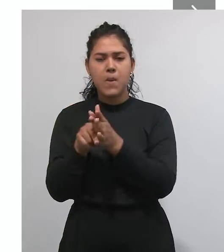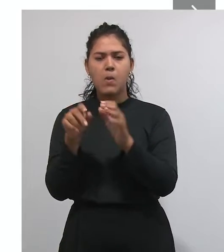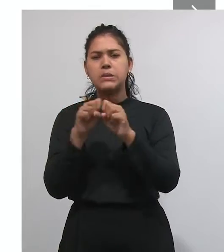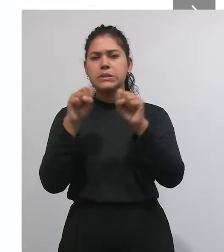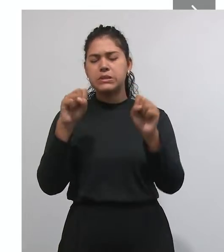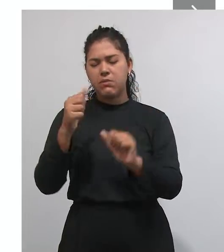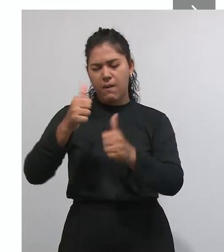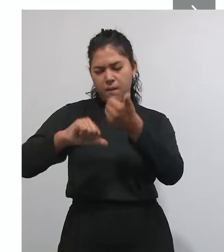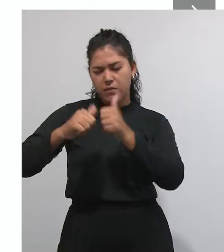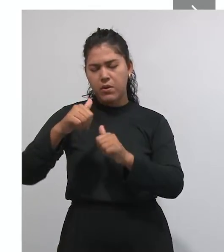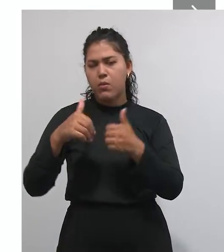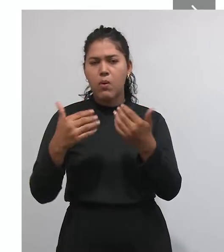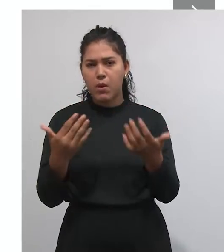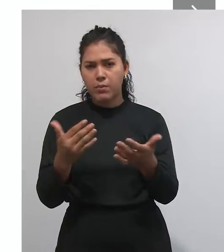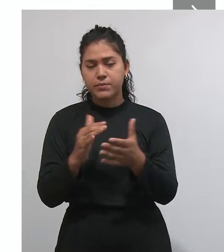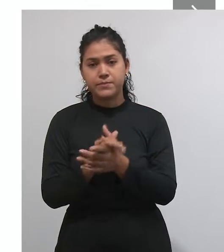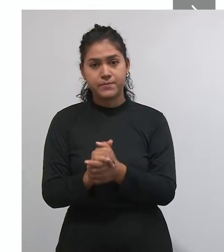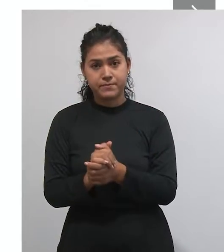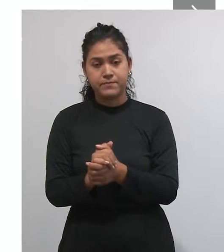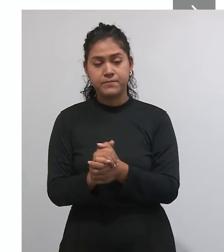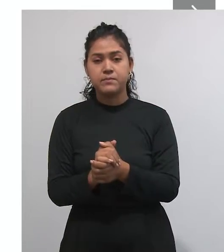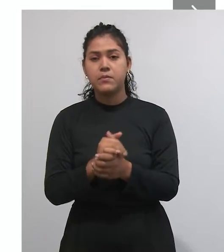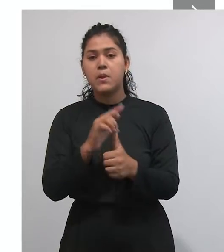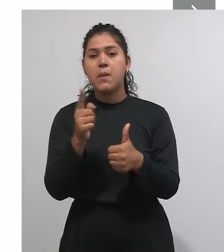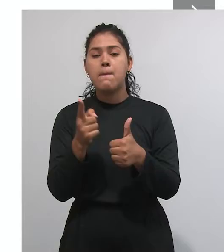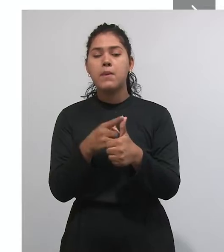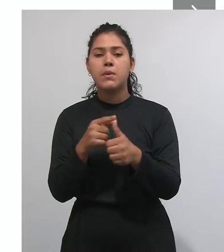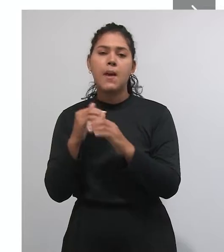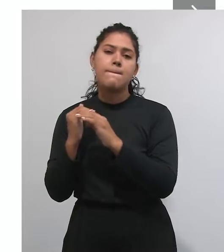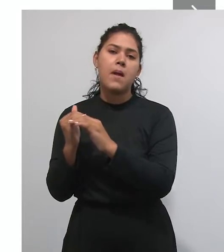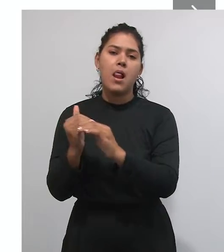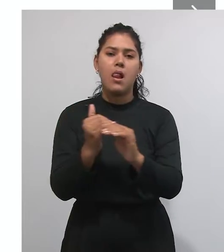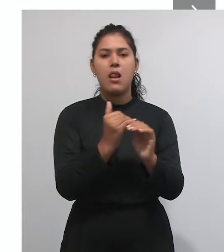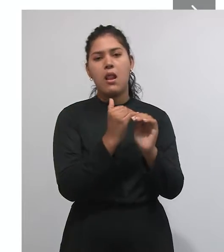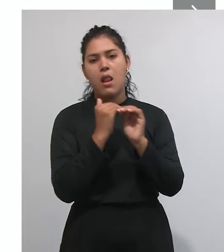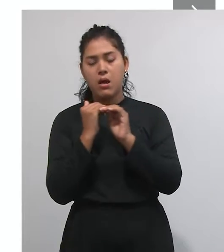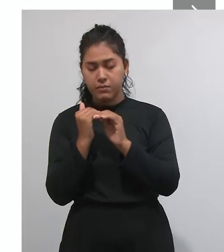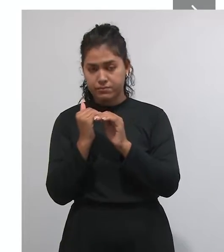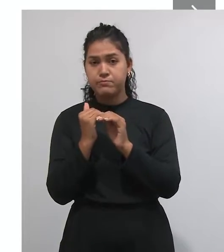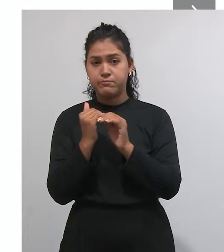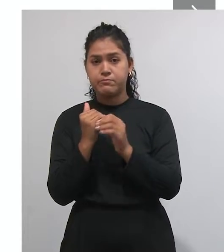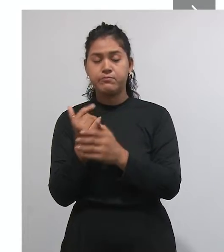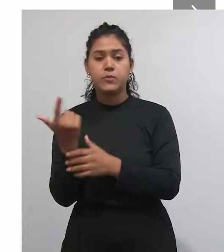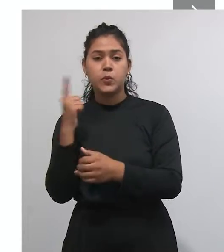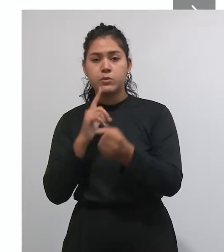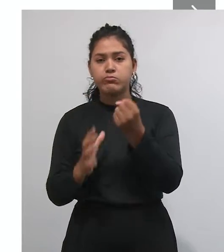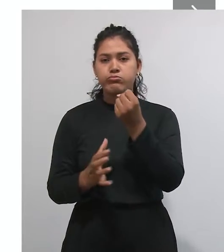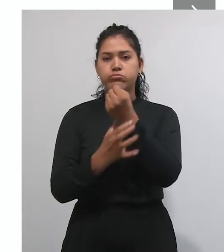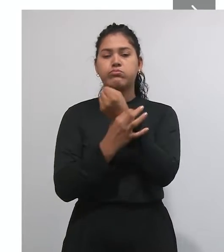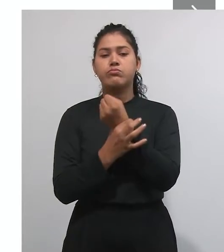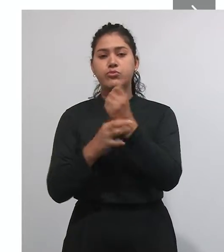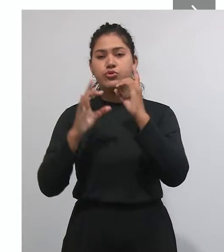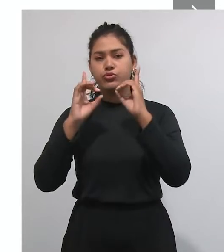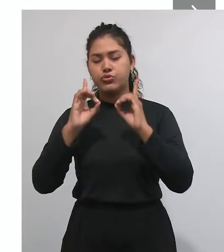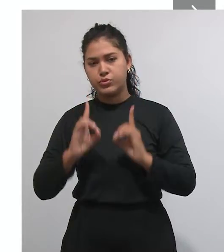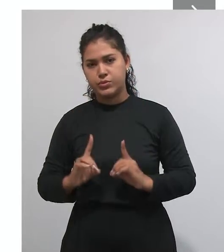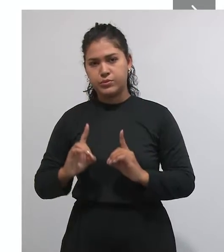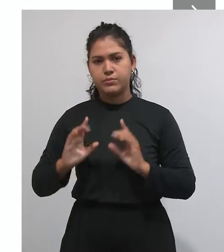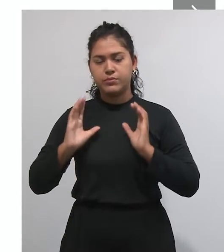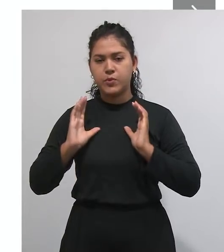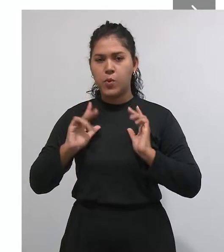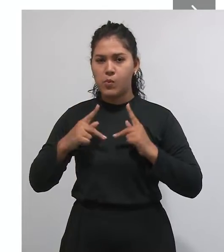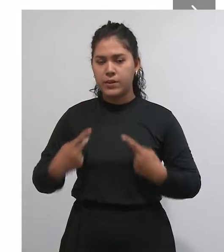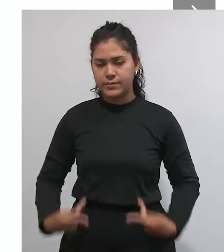sistema de avaliação da educação básica? Promover a equidade, certo? Garantir os direitos humanos e a